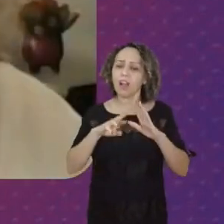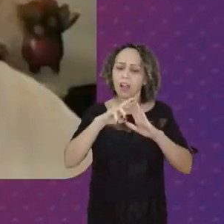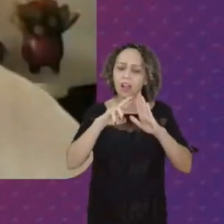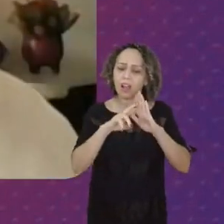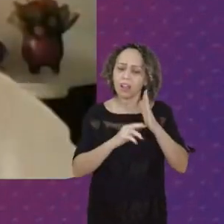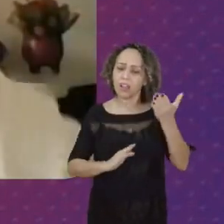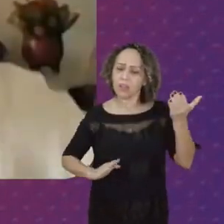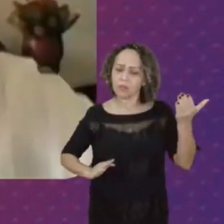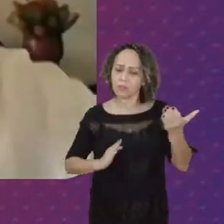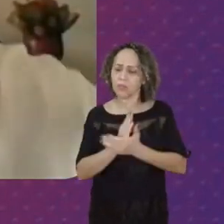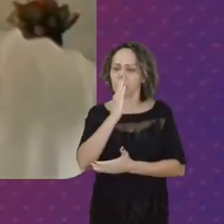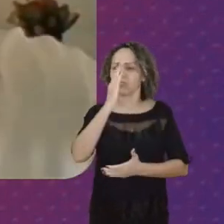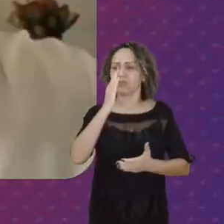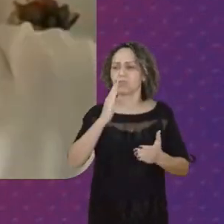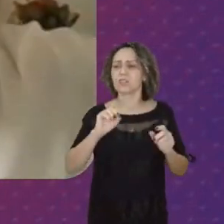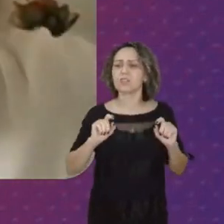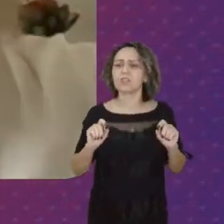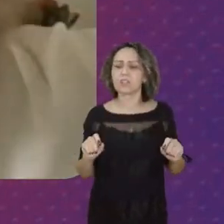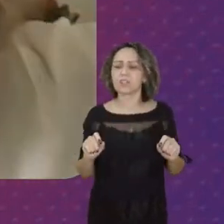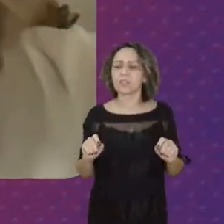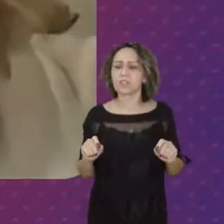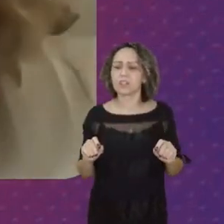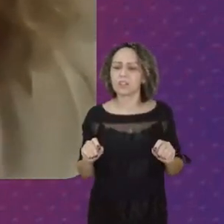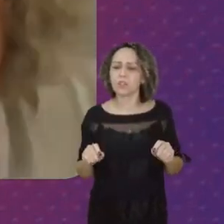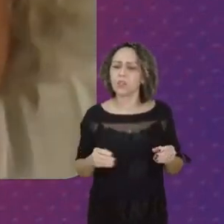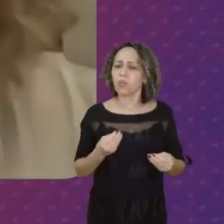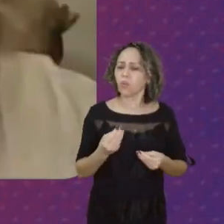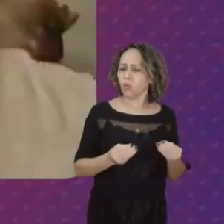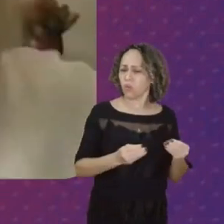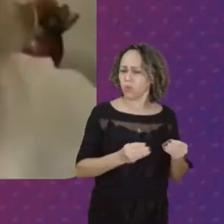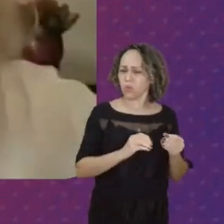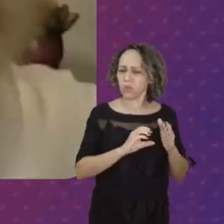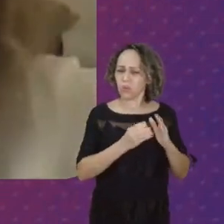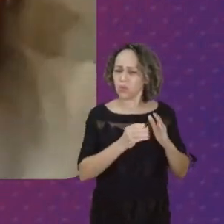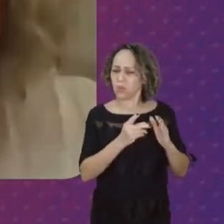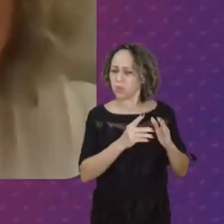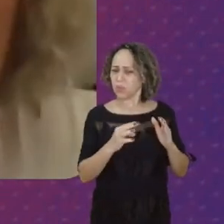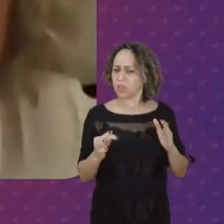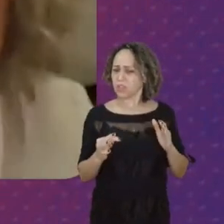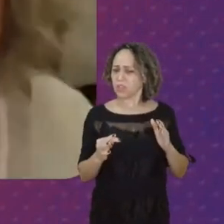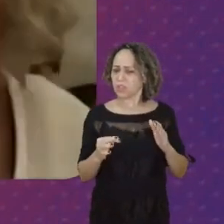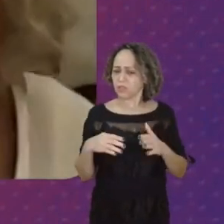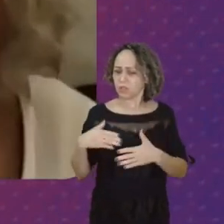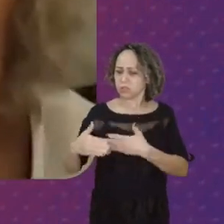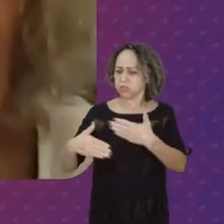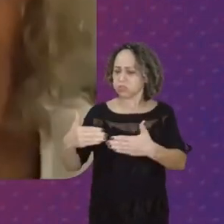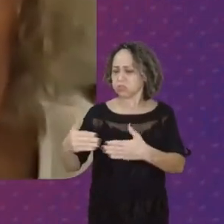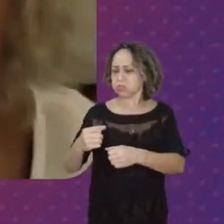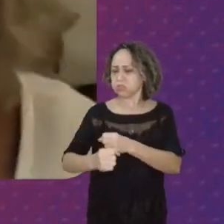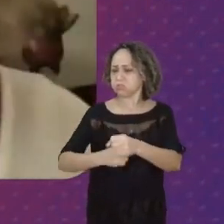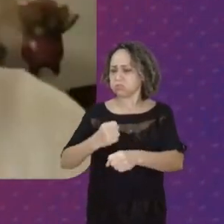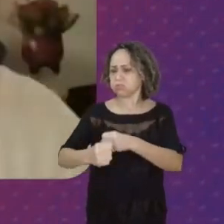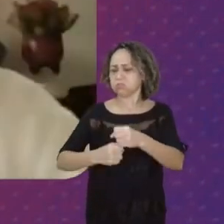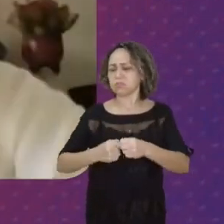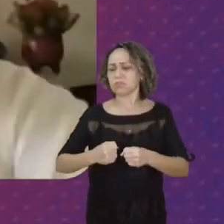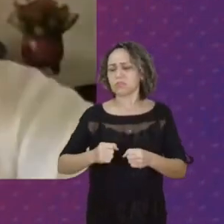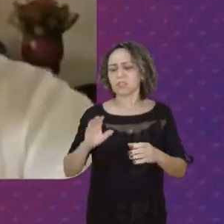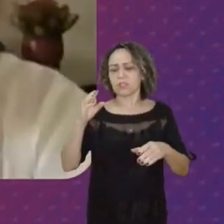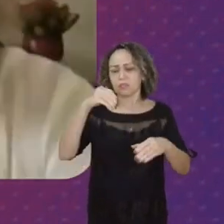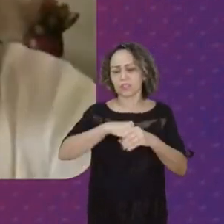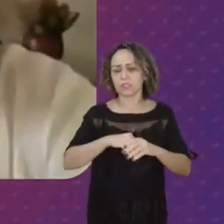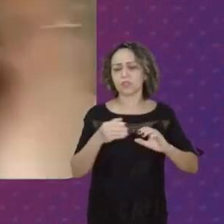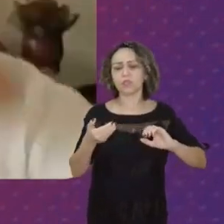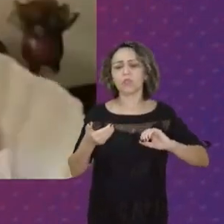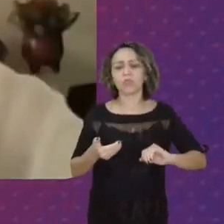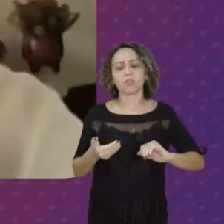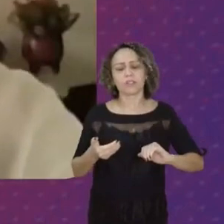resoluções partidárias e como o partido vai se conduzir nos anos seguintes ao Congresso. Então,